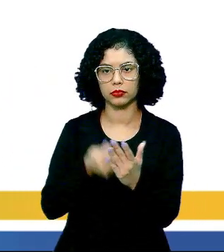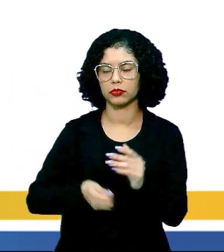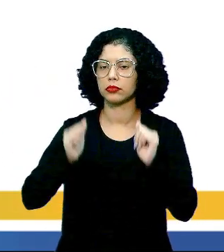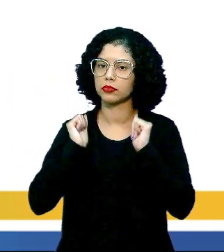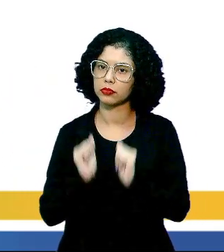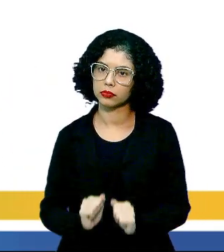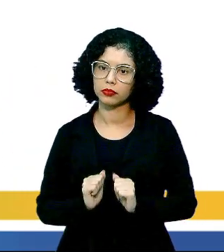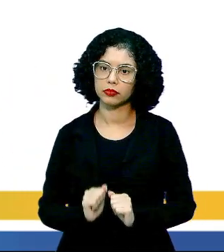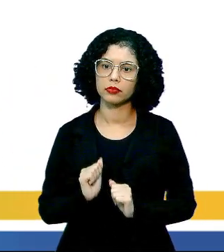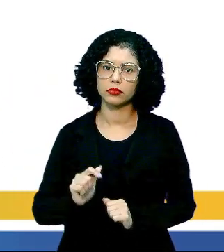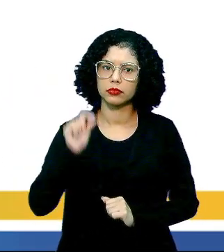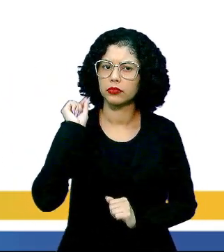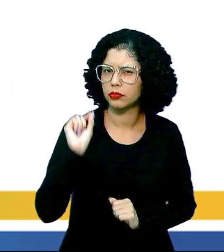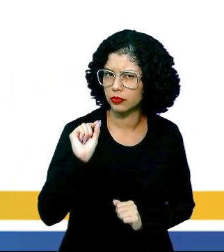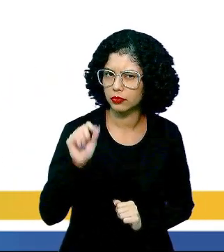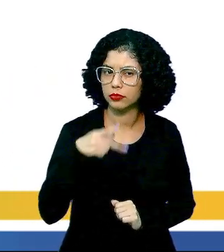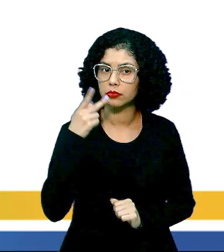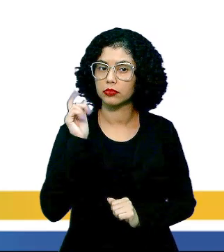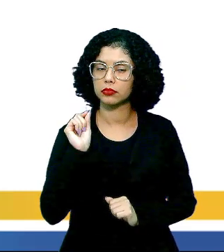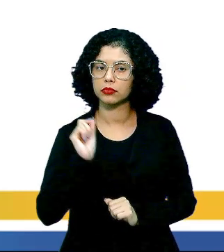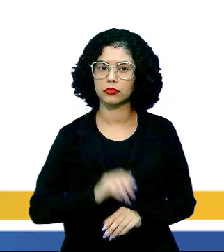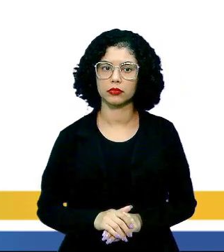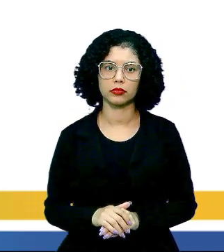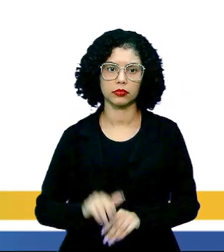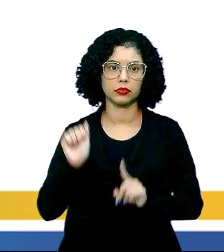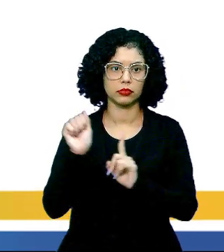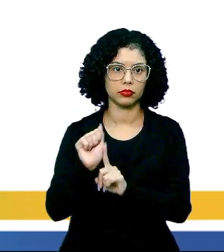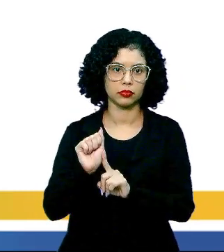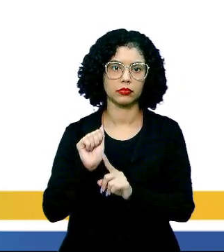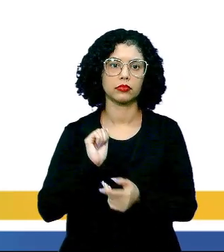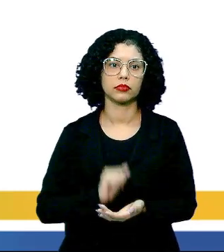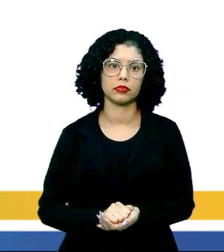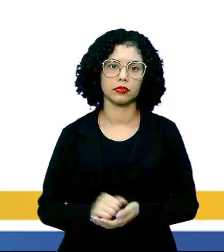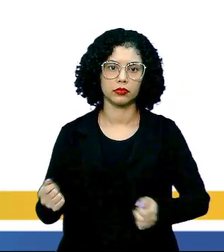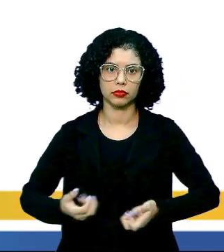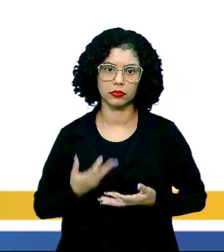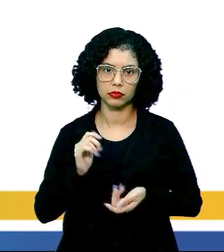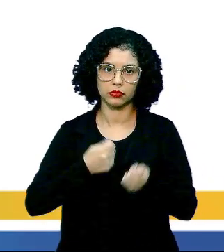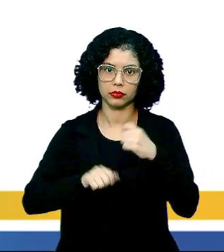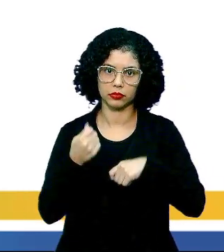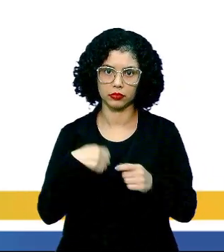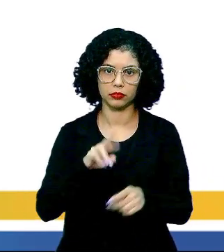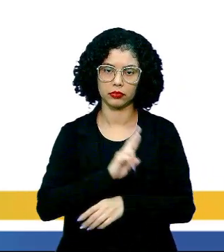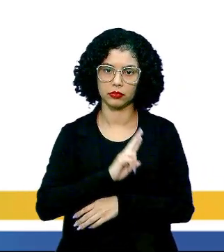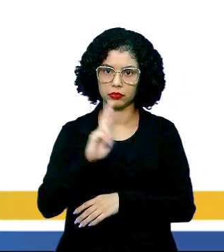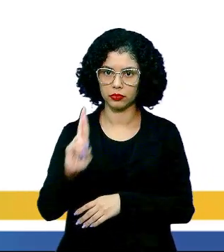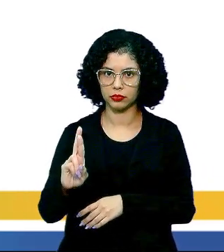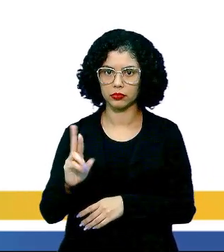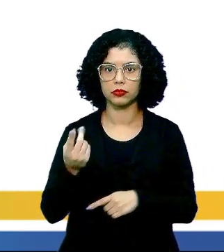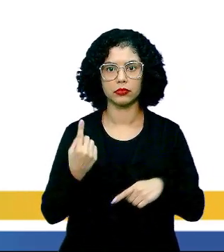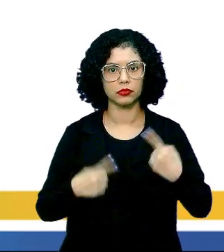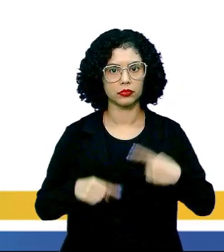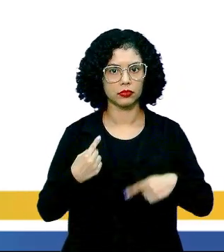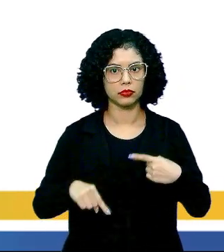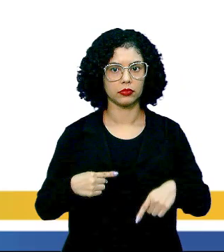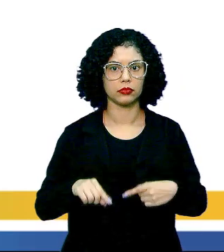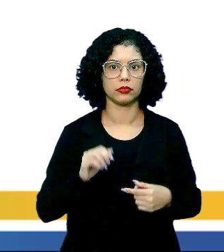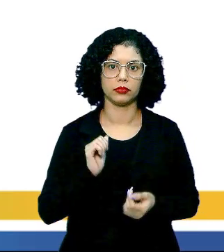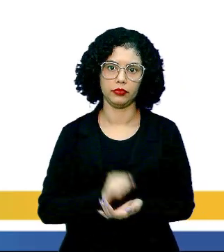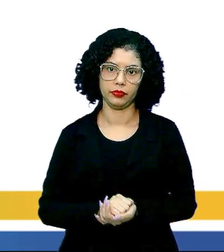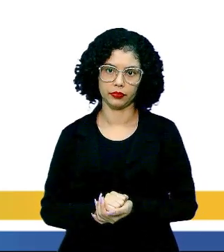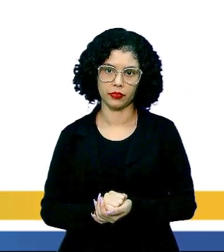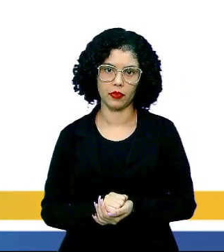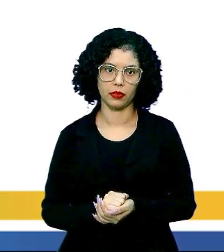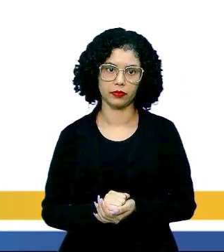populacionais forçados, podemos afirmar que: letra A, motivações econômicas, religiosas